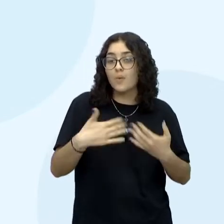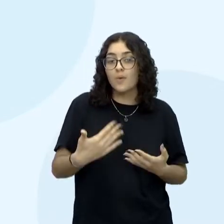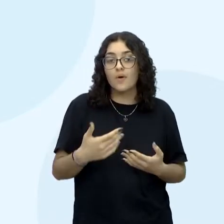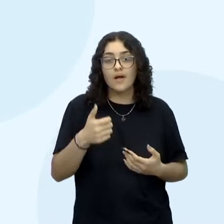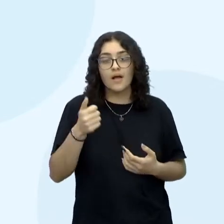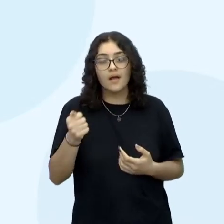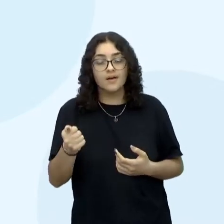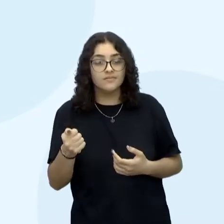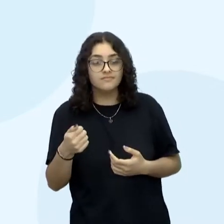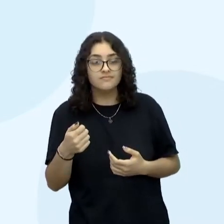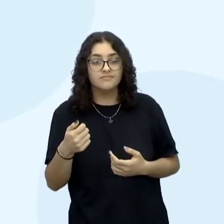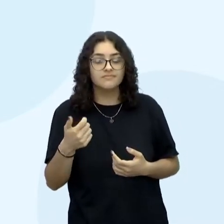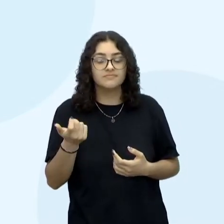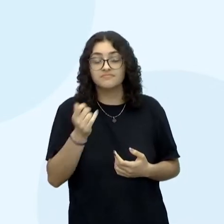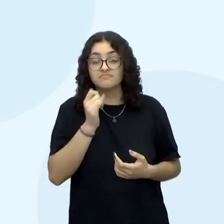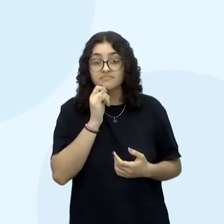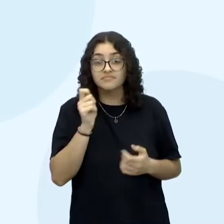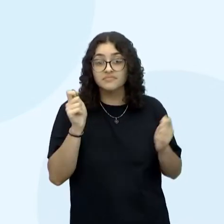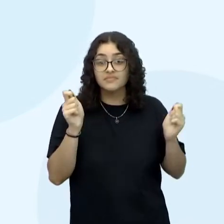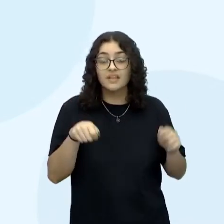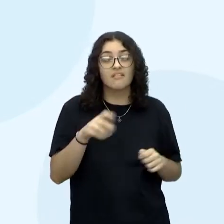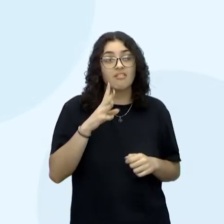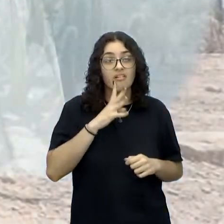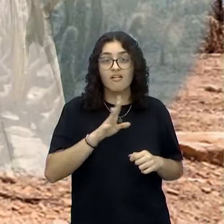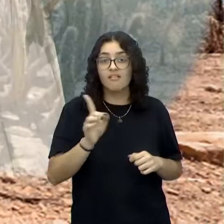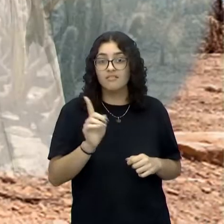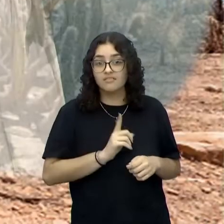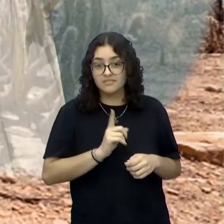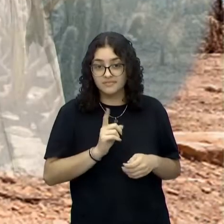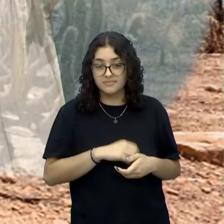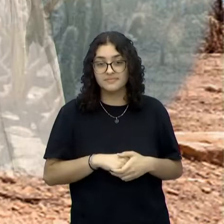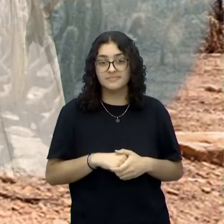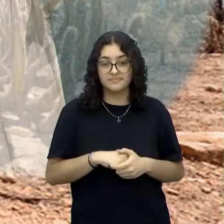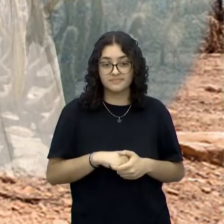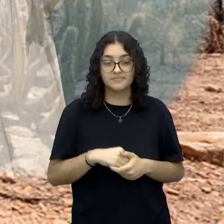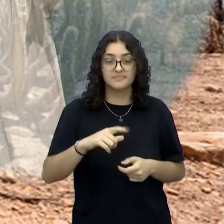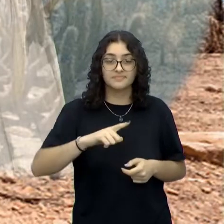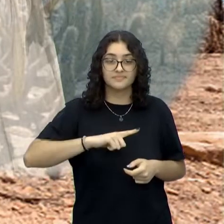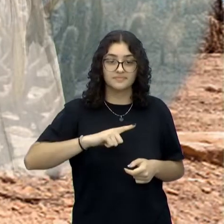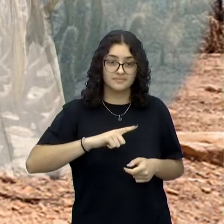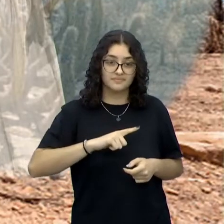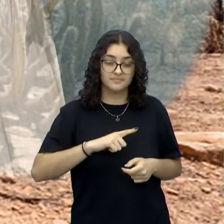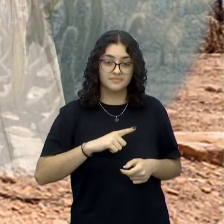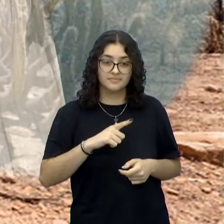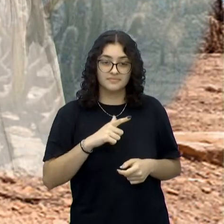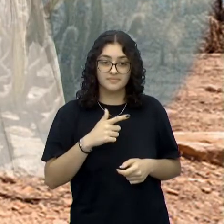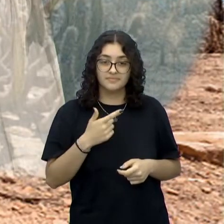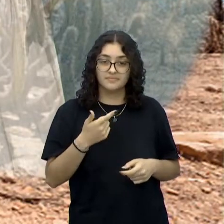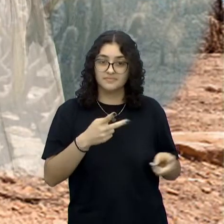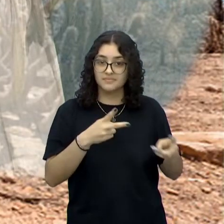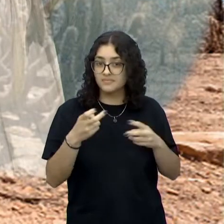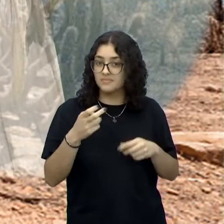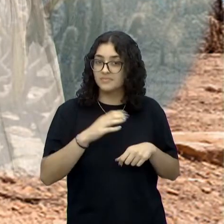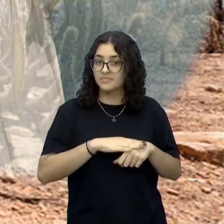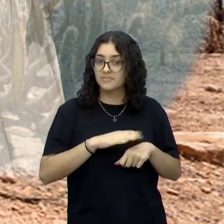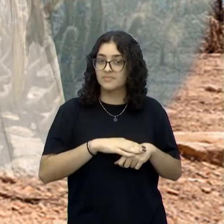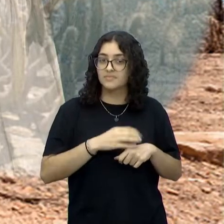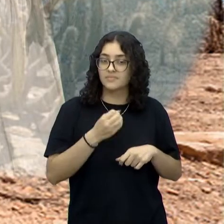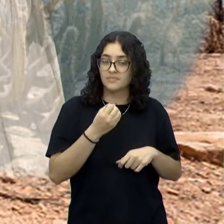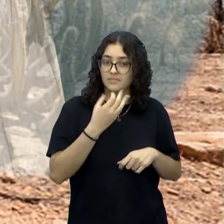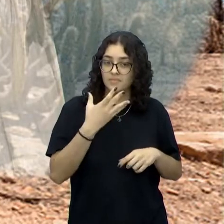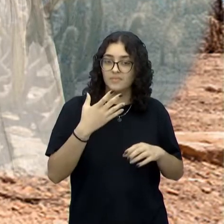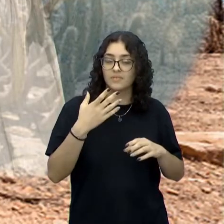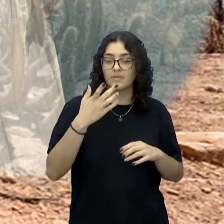altos, pontos que não foram tão legais, se teve aí uma impressão boa sobre a atuação dos atores,